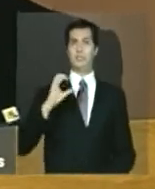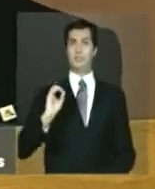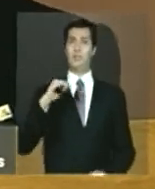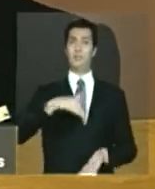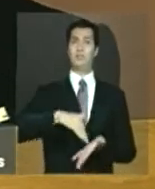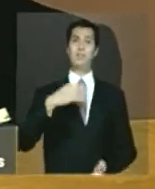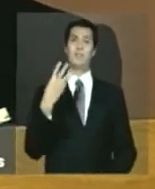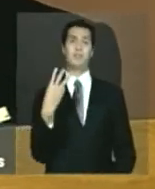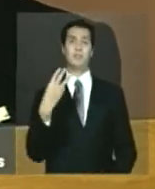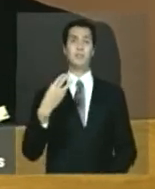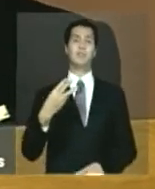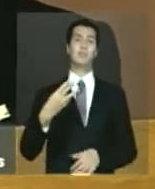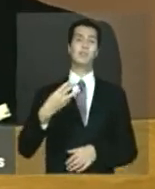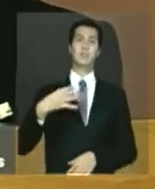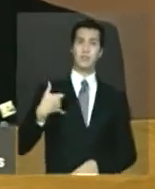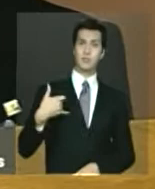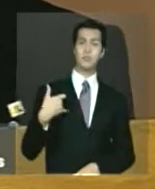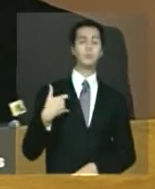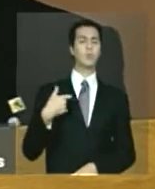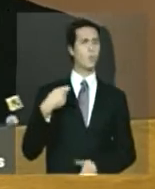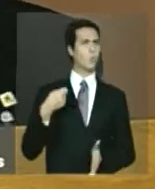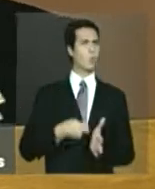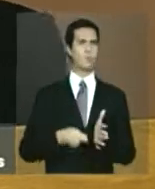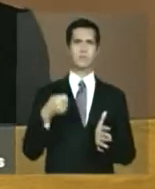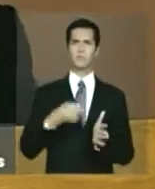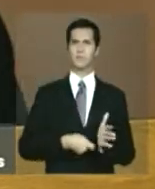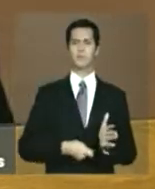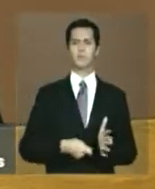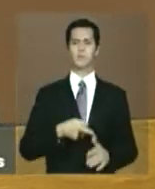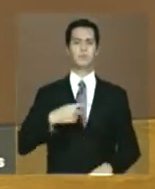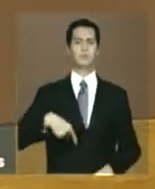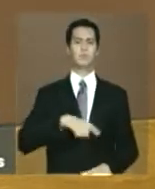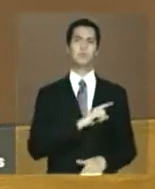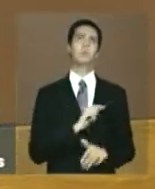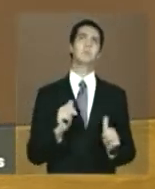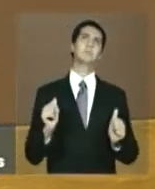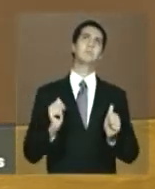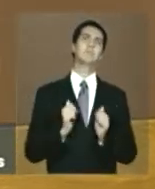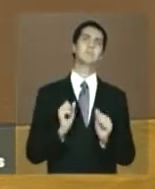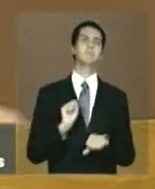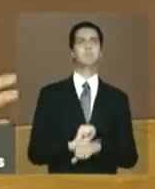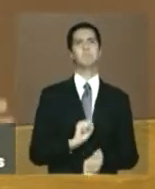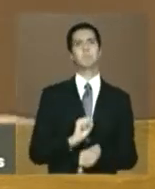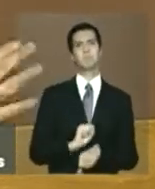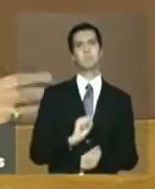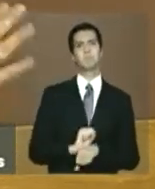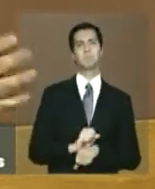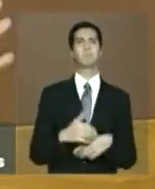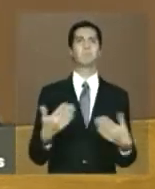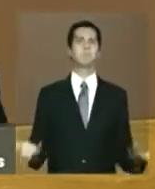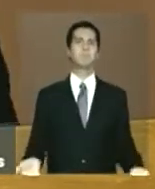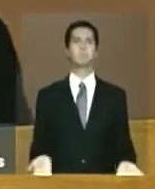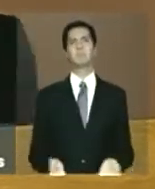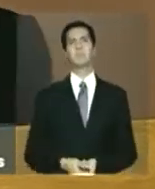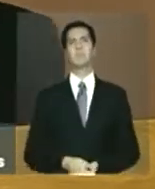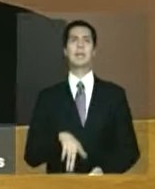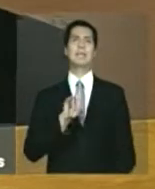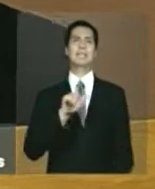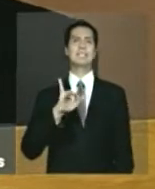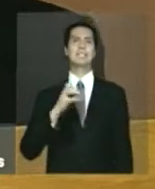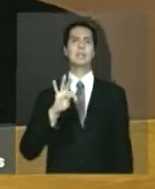como obrigatório não vamos esperar as imensas e as incab de